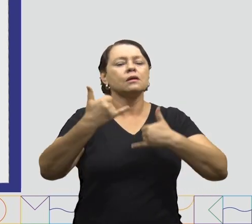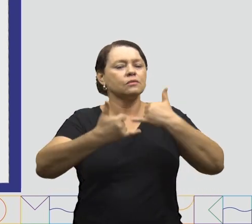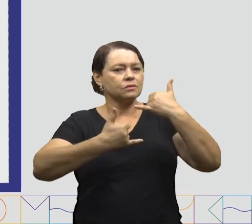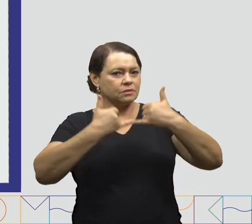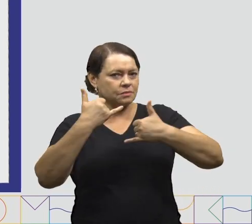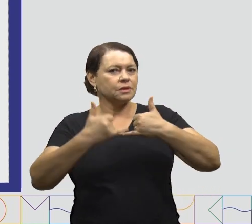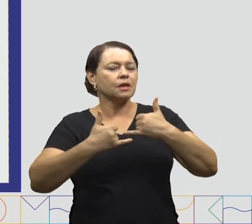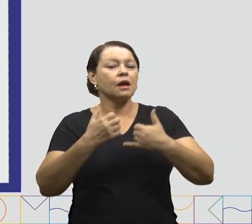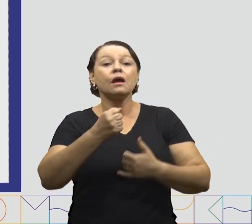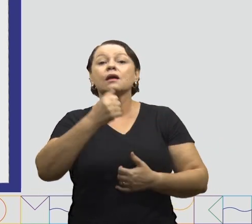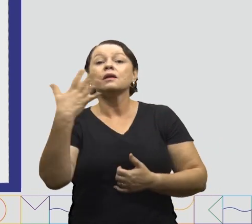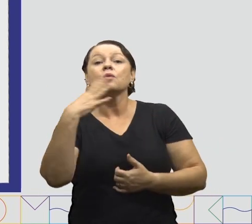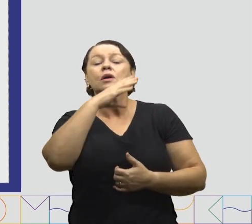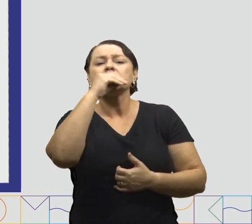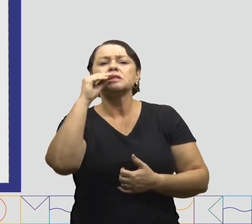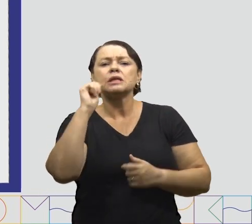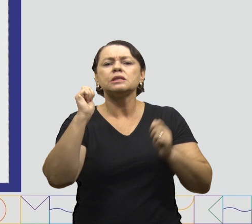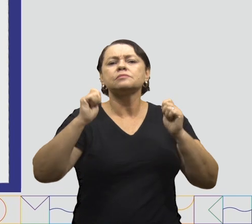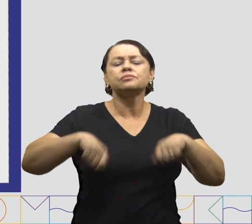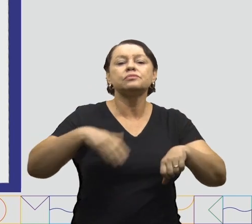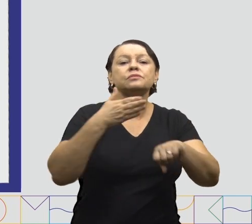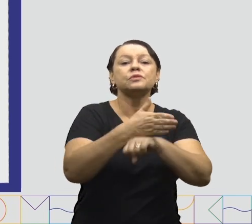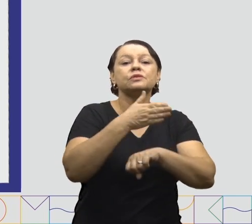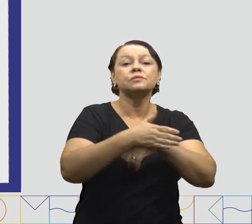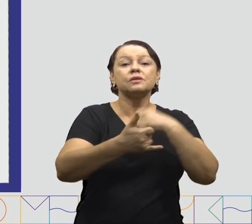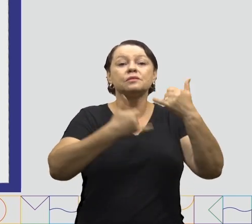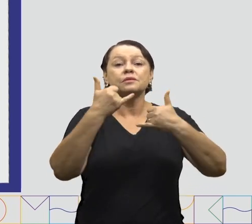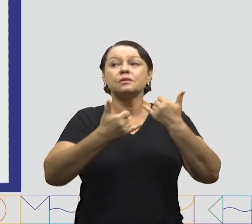Mas quantas crianças podem participar dessa brincadeira?